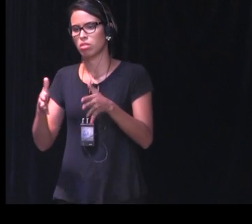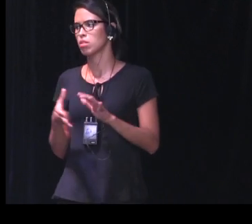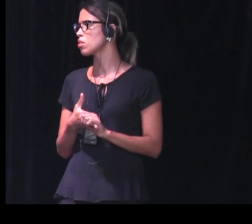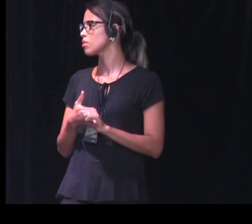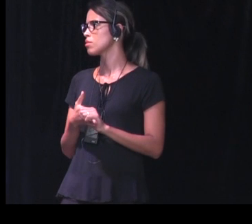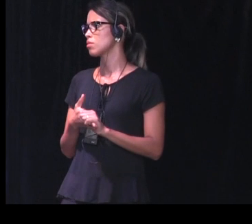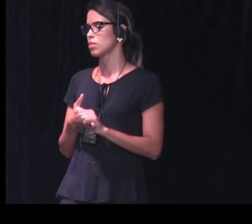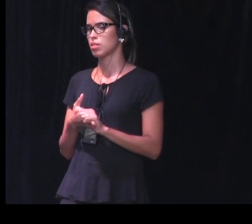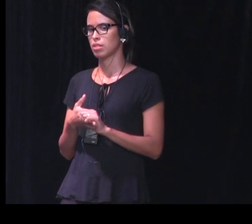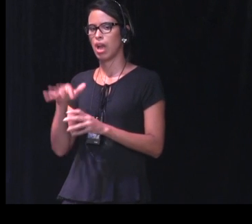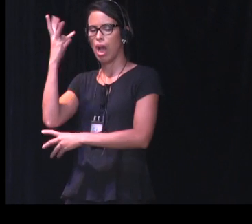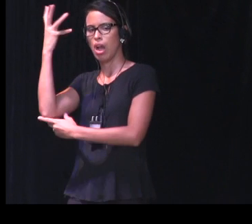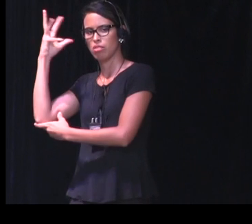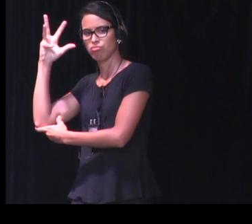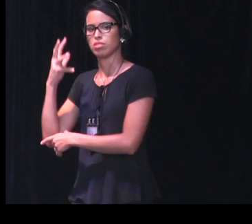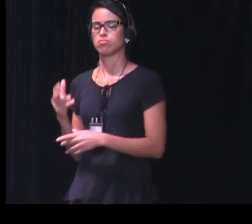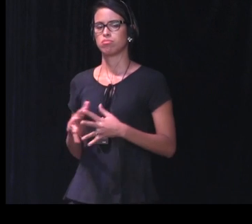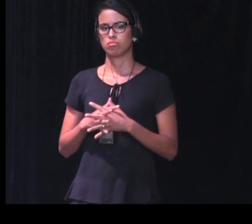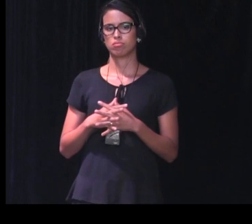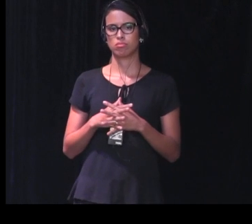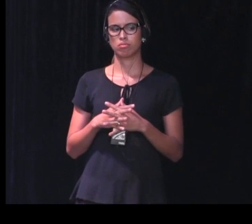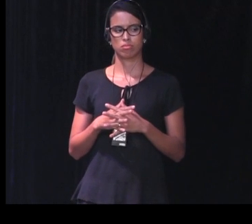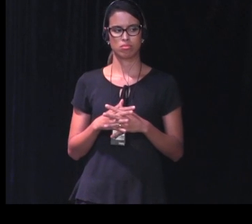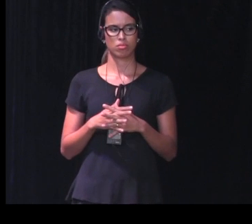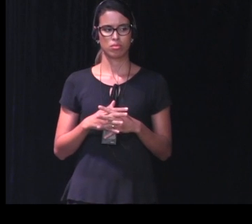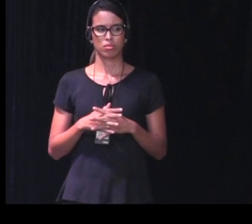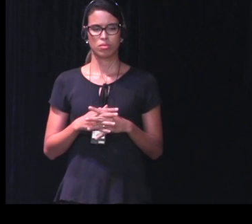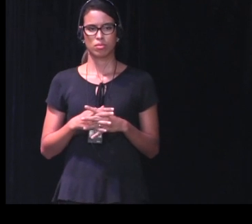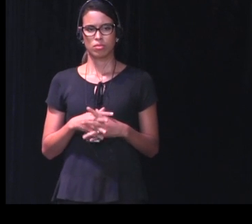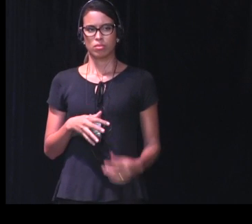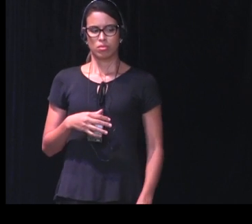1835, quem chega? Darwin.